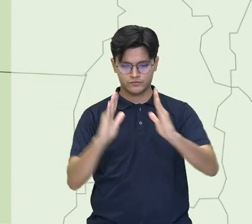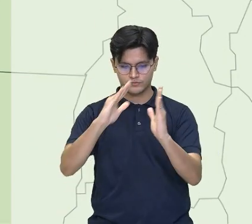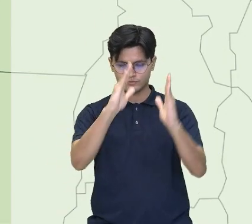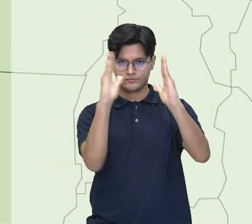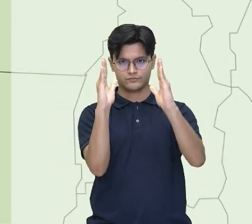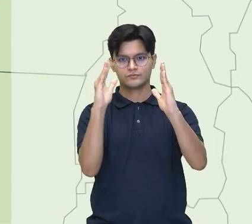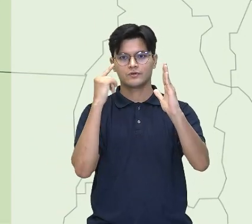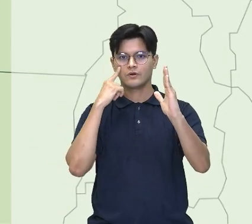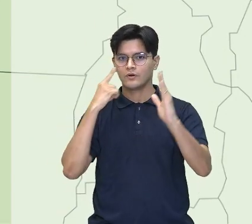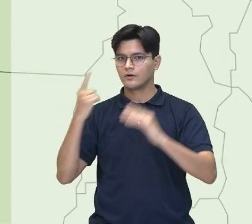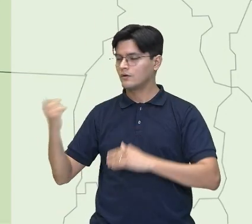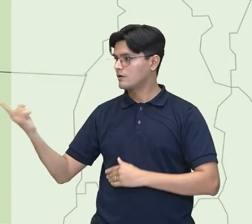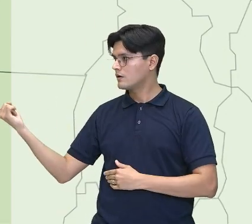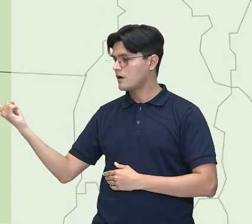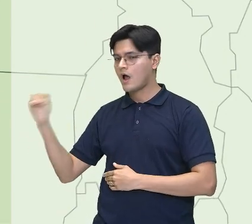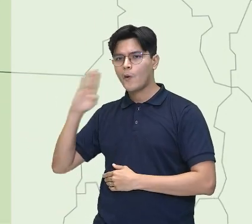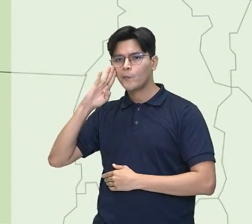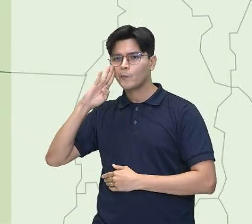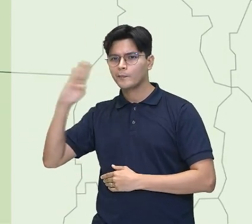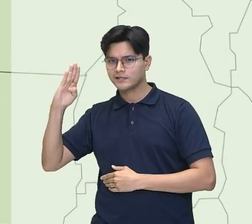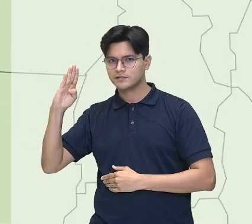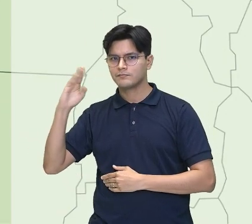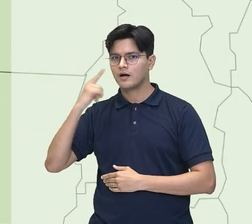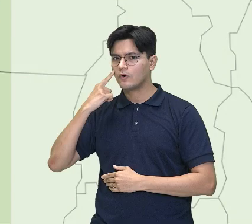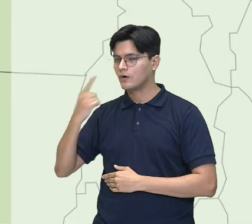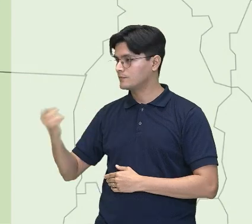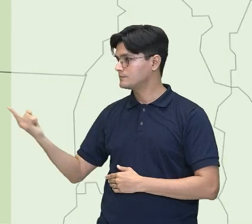compreende essa parte principal aqui,